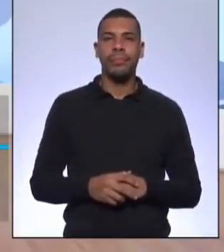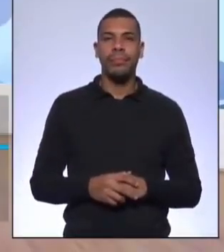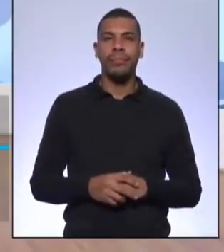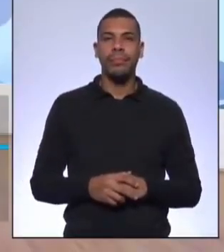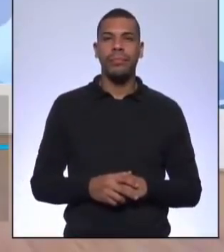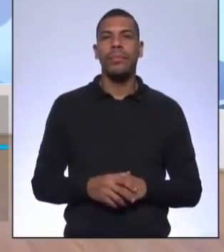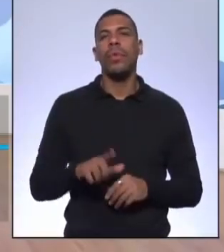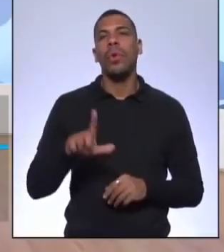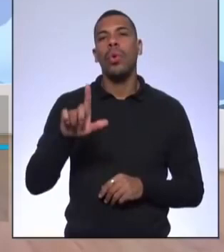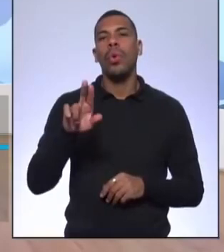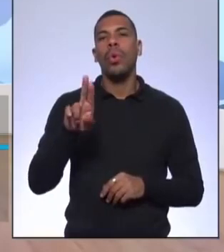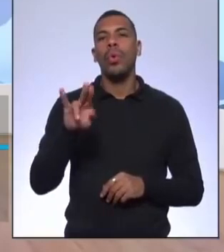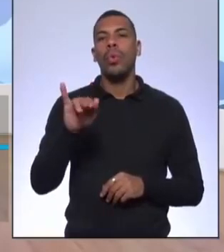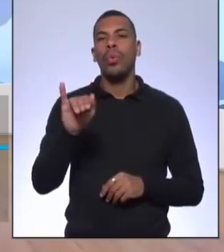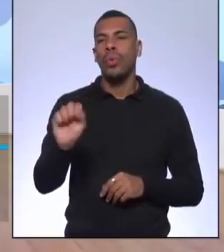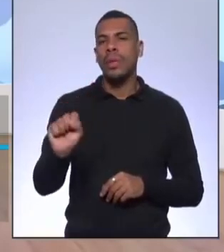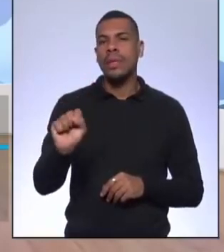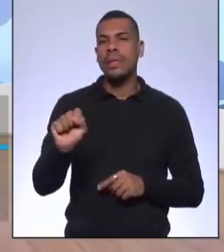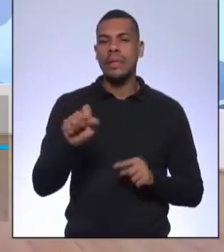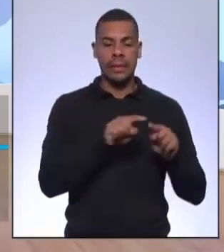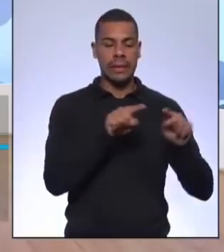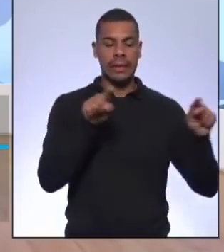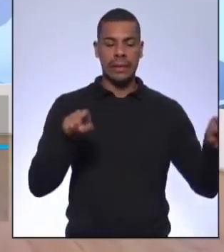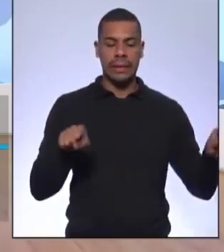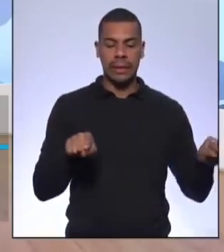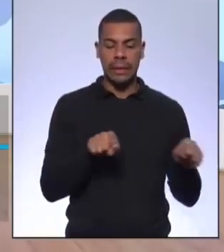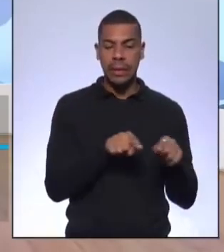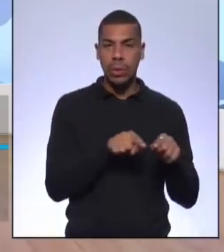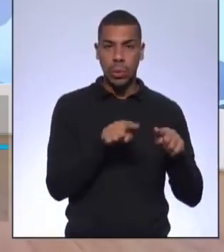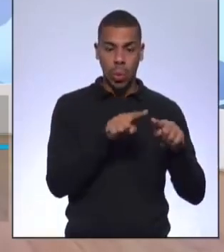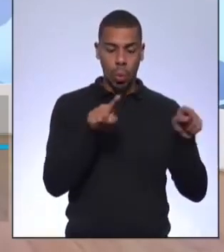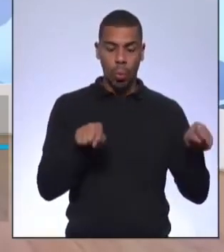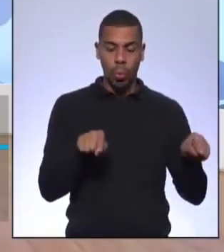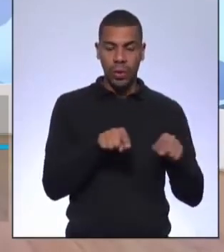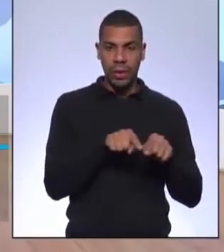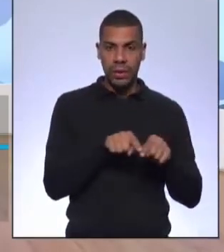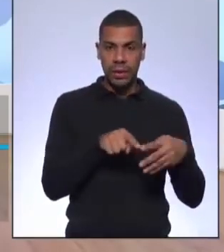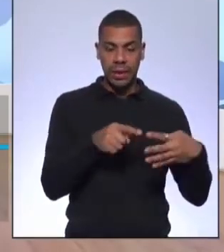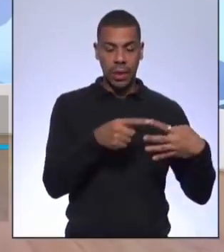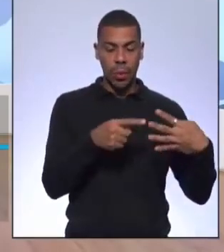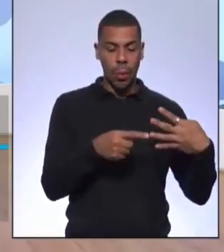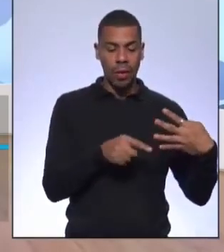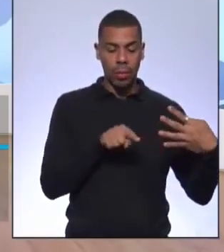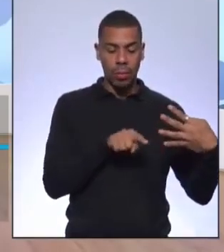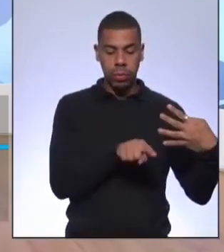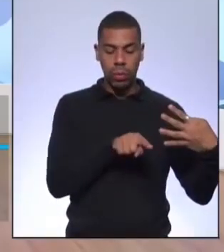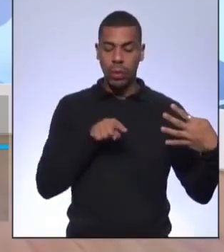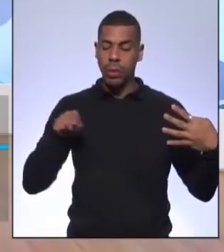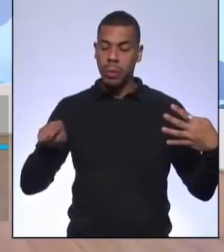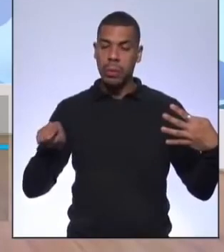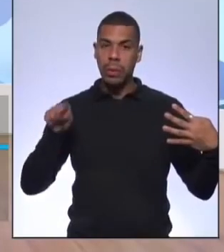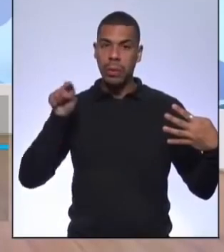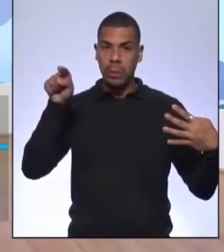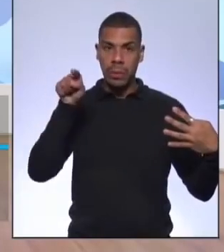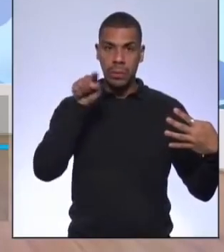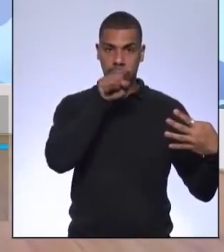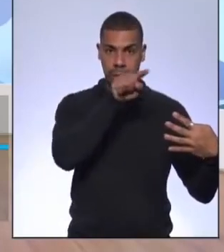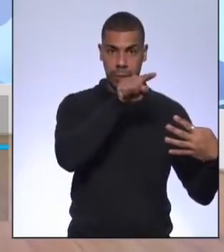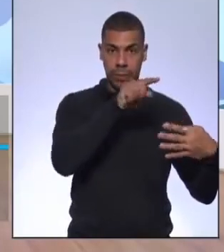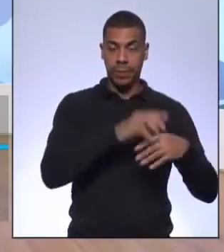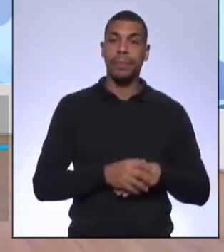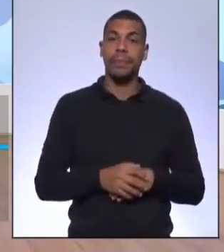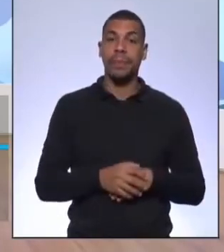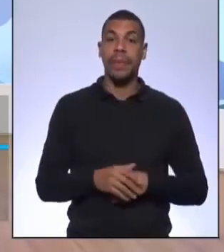O Luiz colocou retângulo, quadrado, eles têm 4 pontas e na D é 2